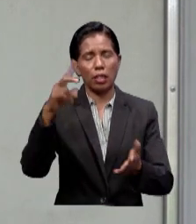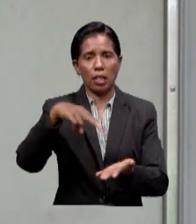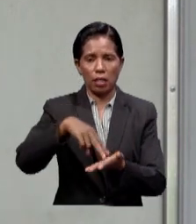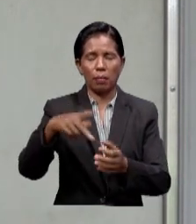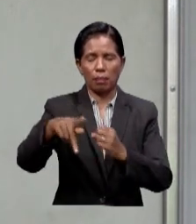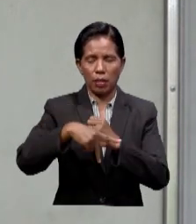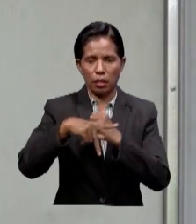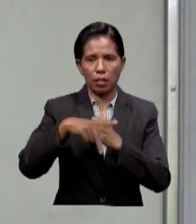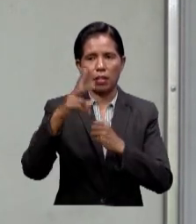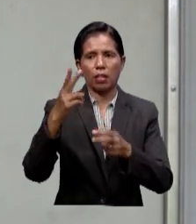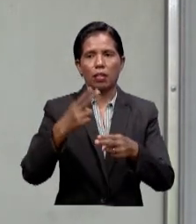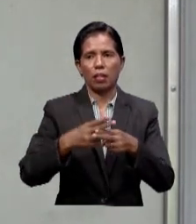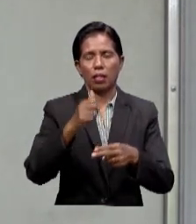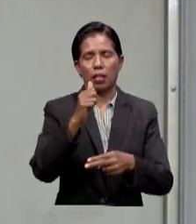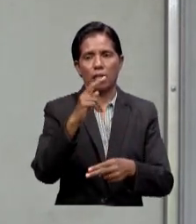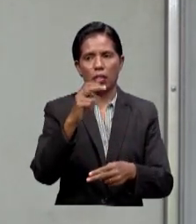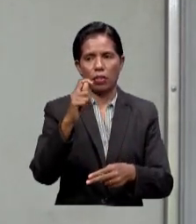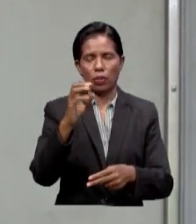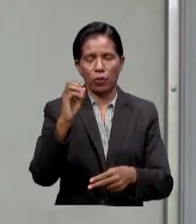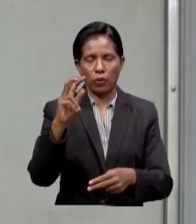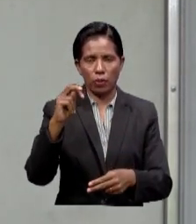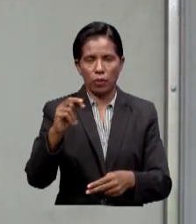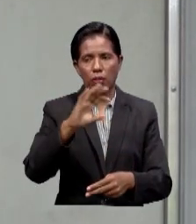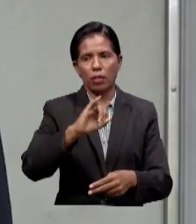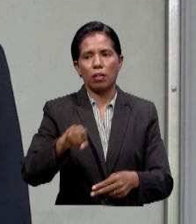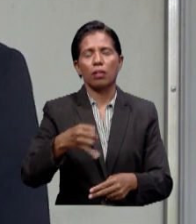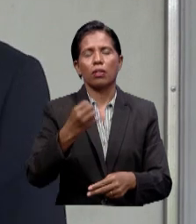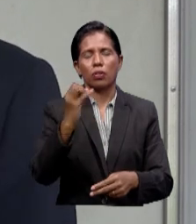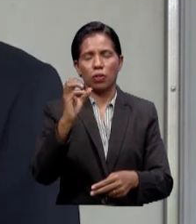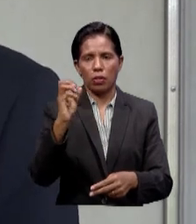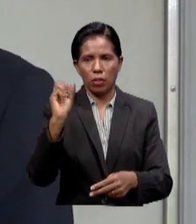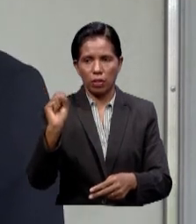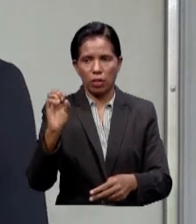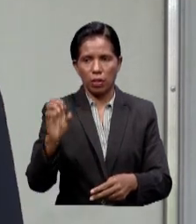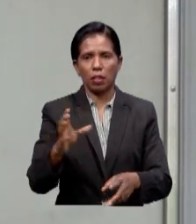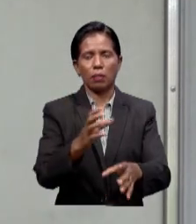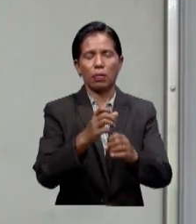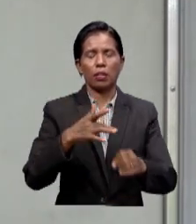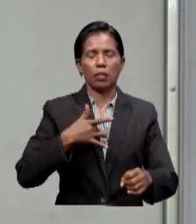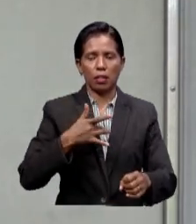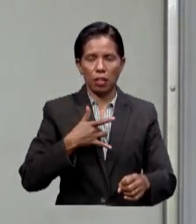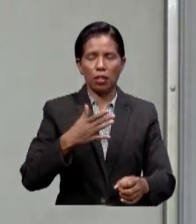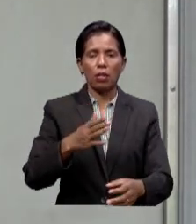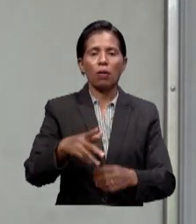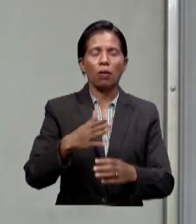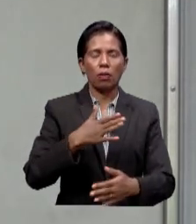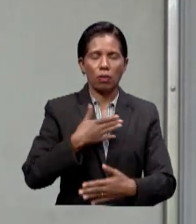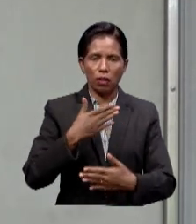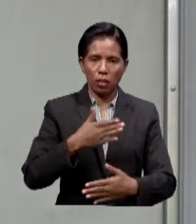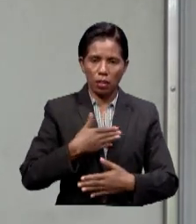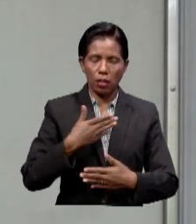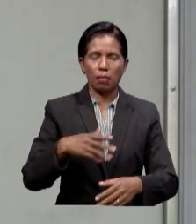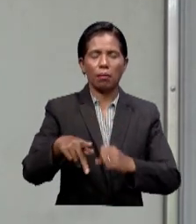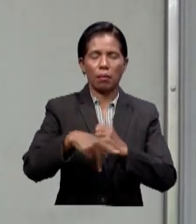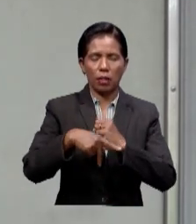hanesan naran antonio naran zé naran domingos depois nia simpatia ba partido CNRT ve bai atividade